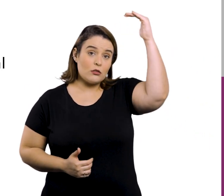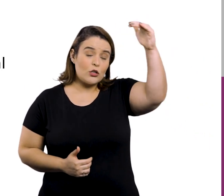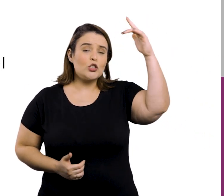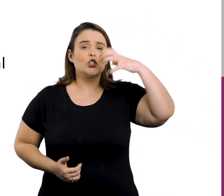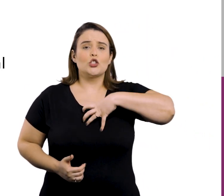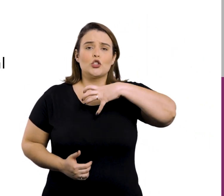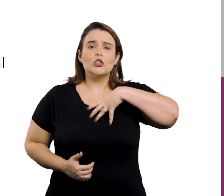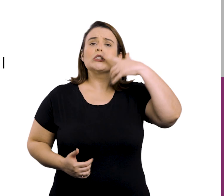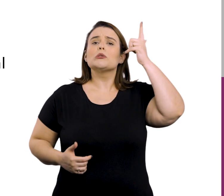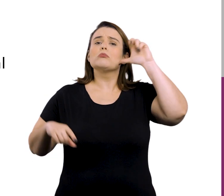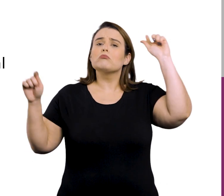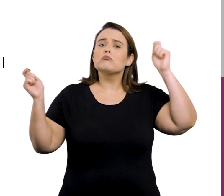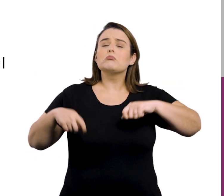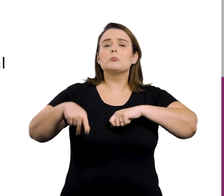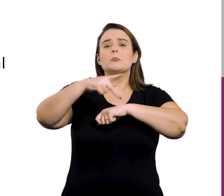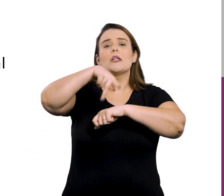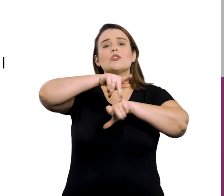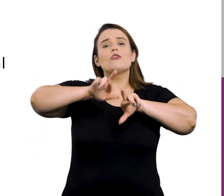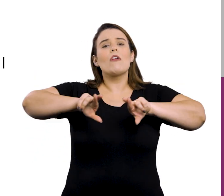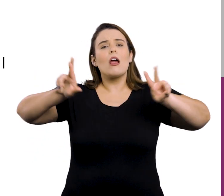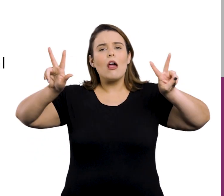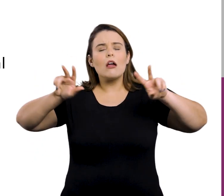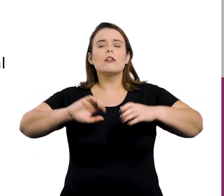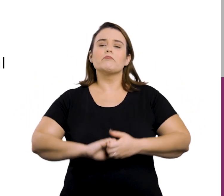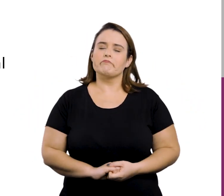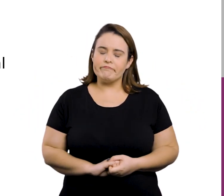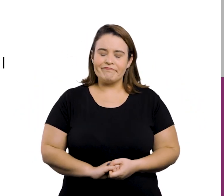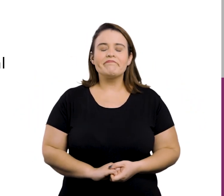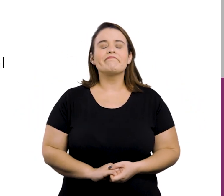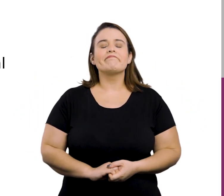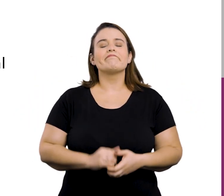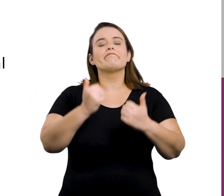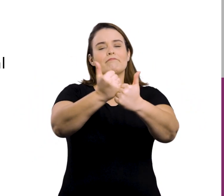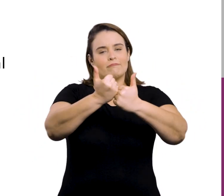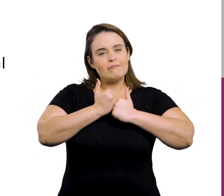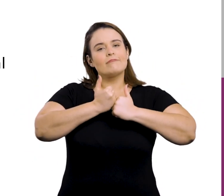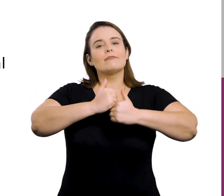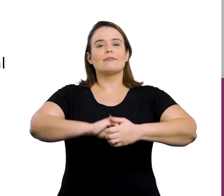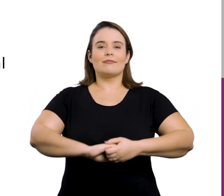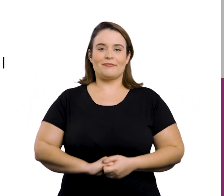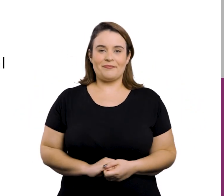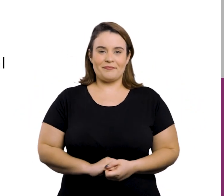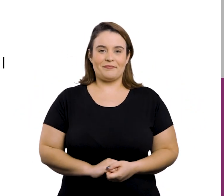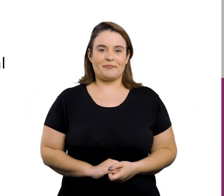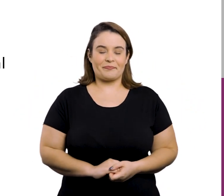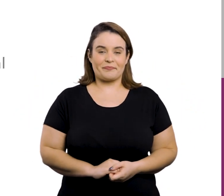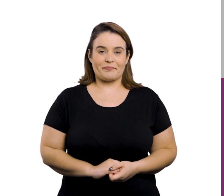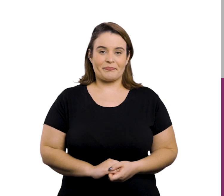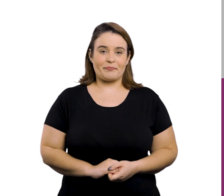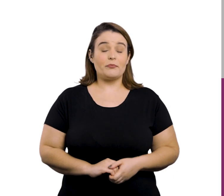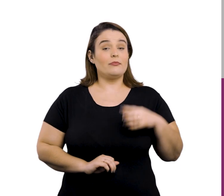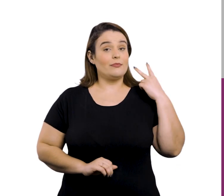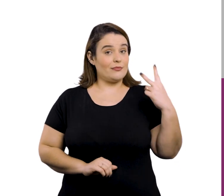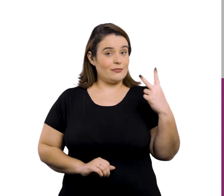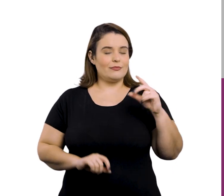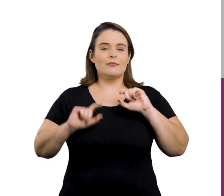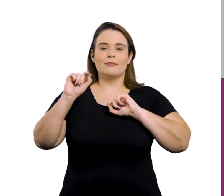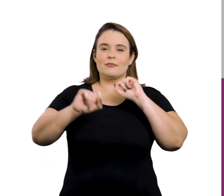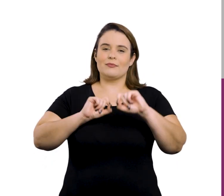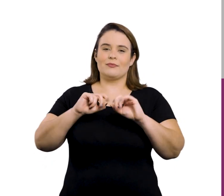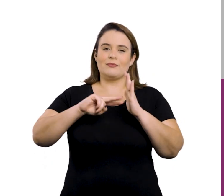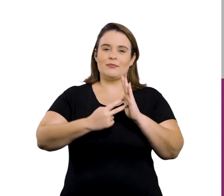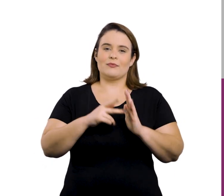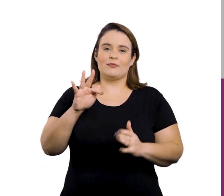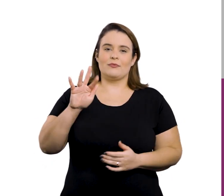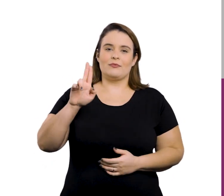juventude possa chegar à idade adulta com condições de construir um país diferente. Conto com você.